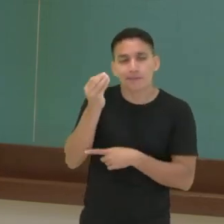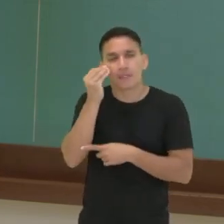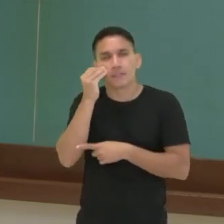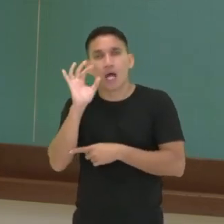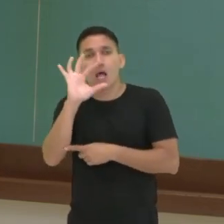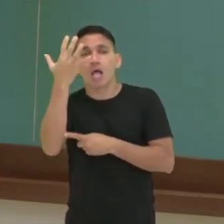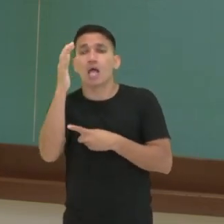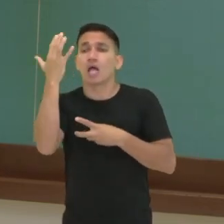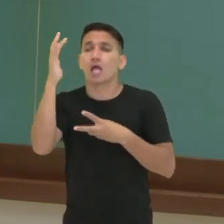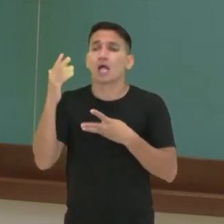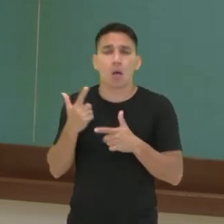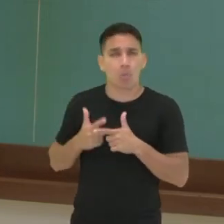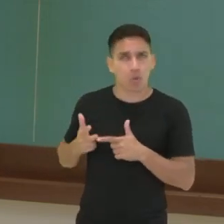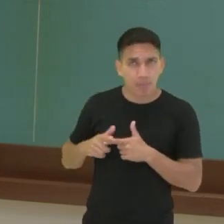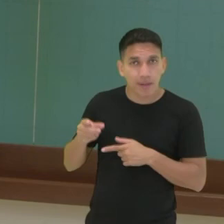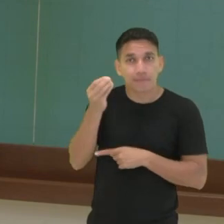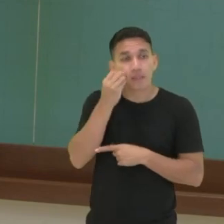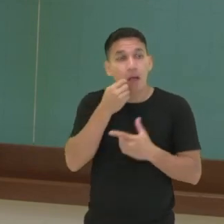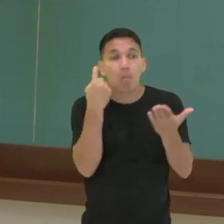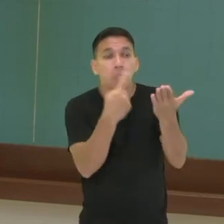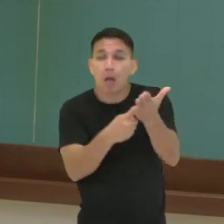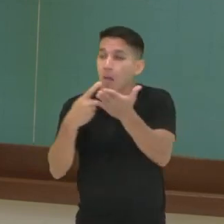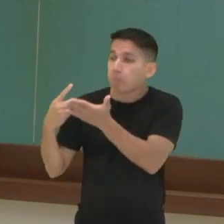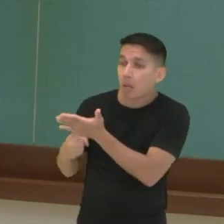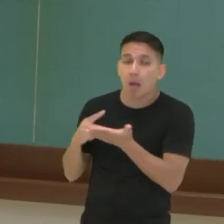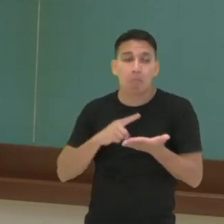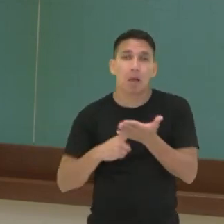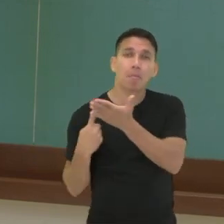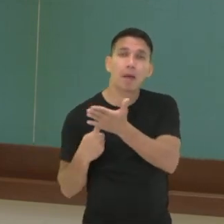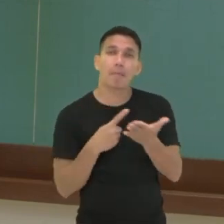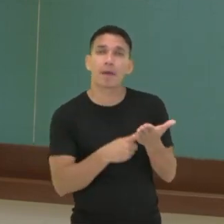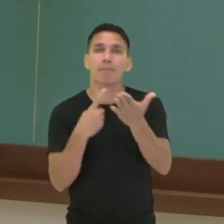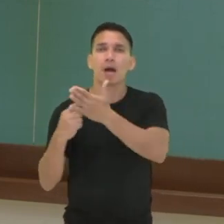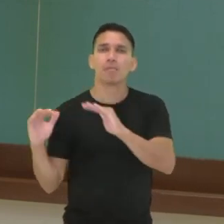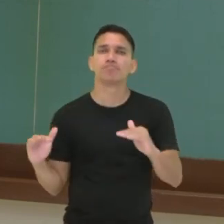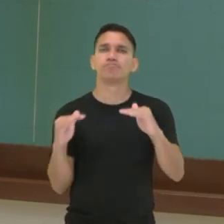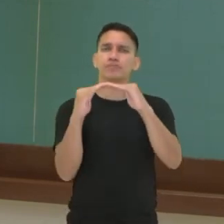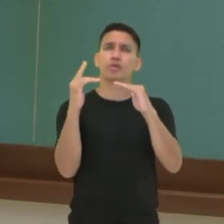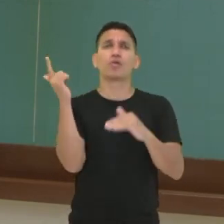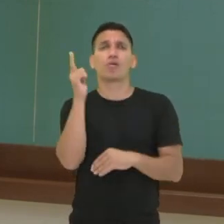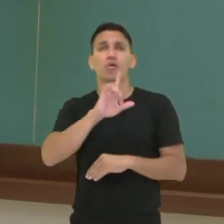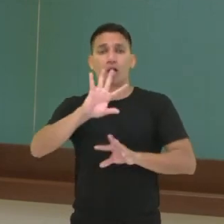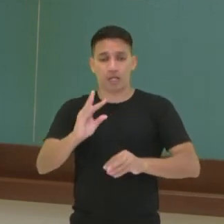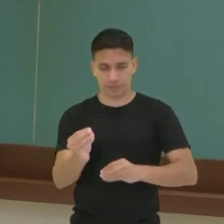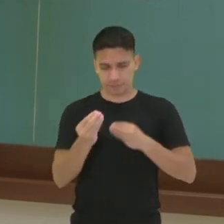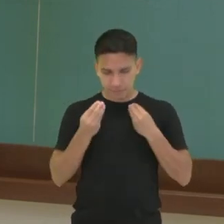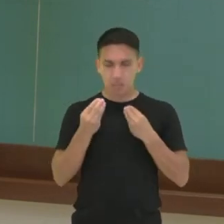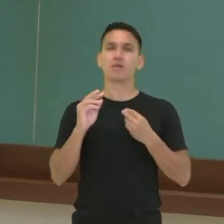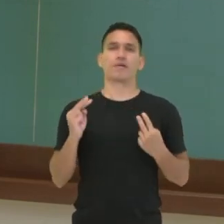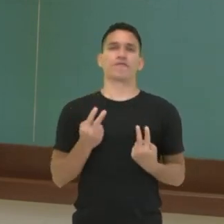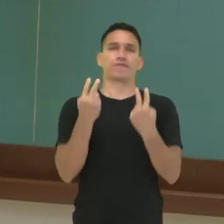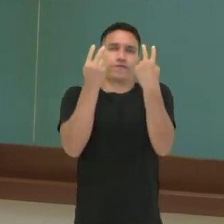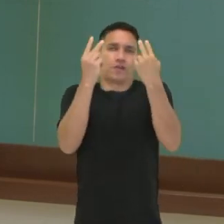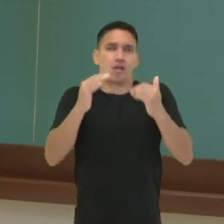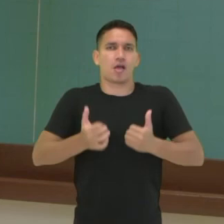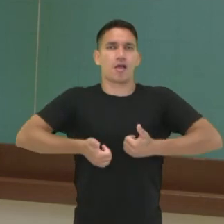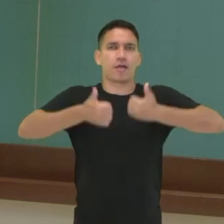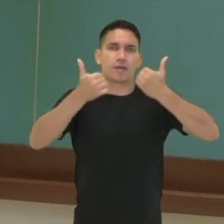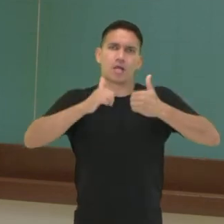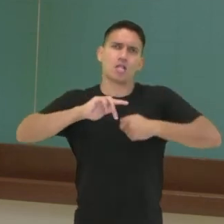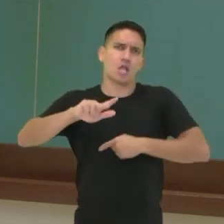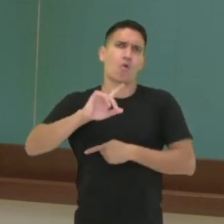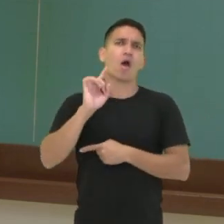buscar estabelecer acordos, consensos, isso nos dignifica, nos engrandece. Não que